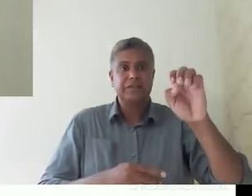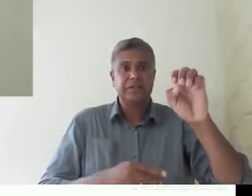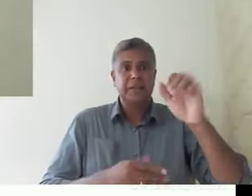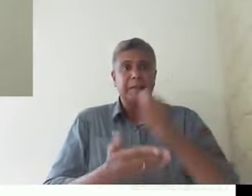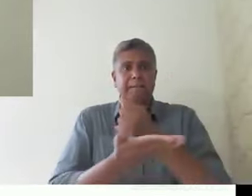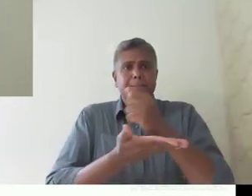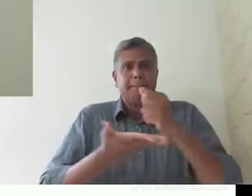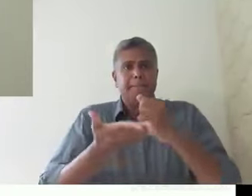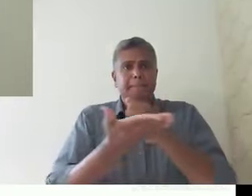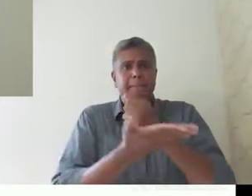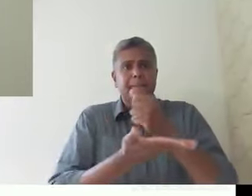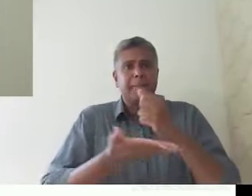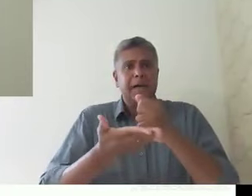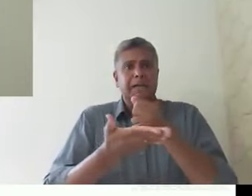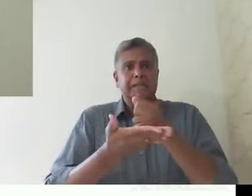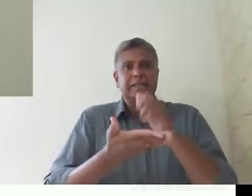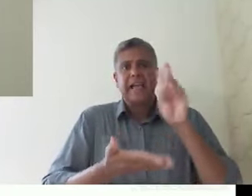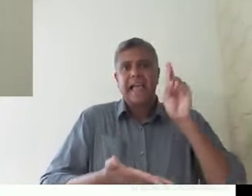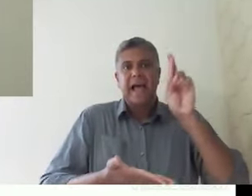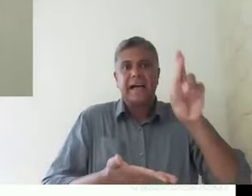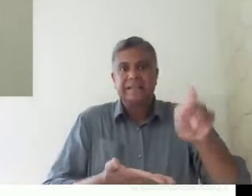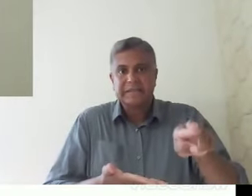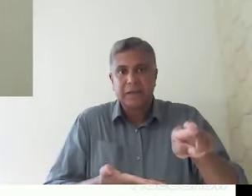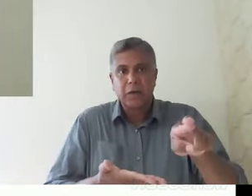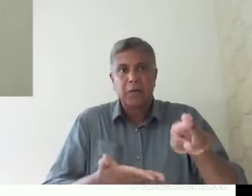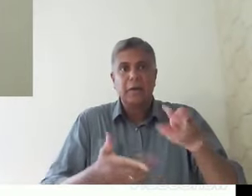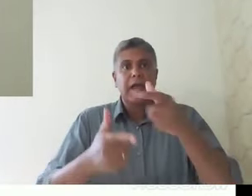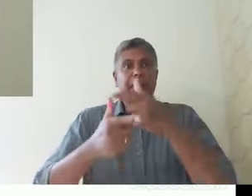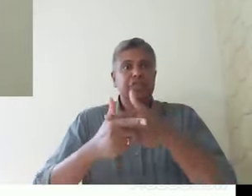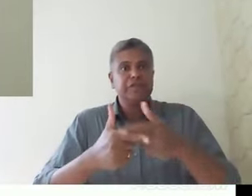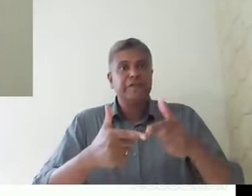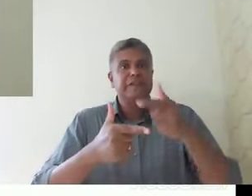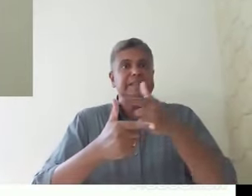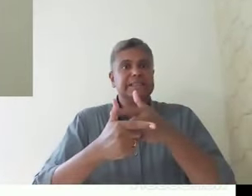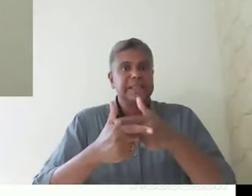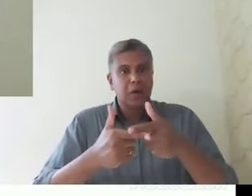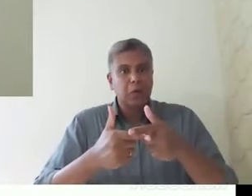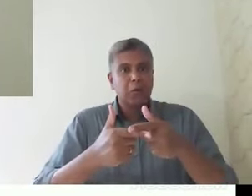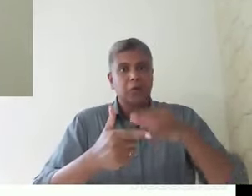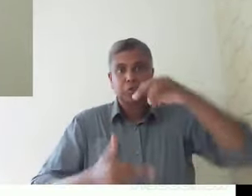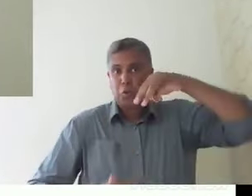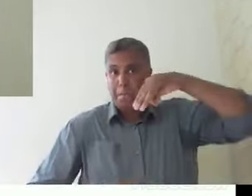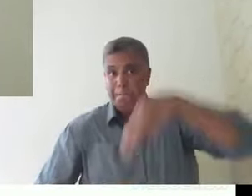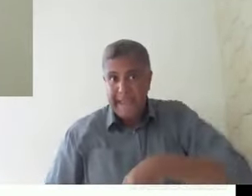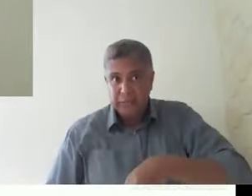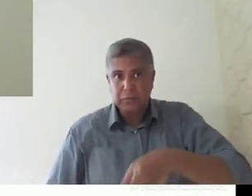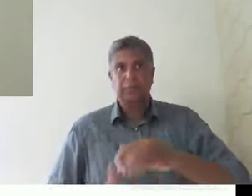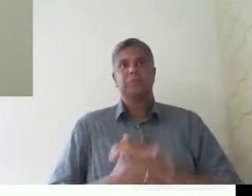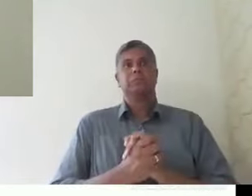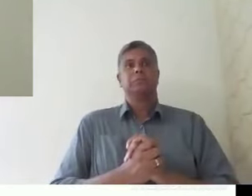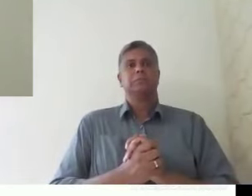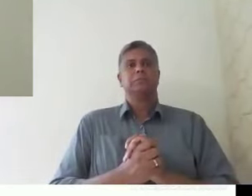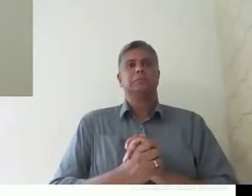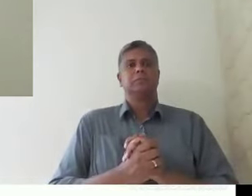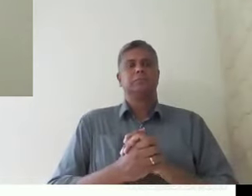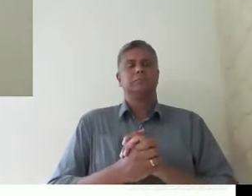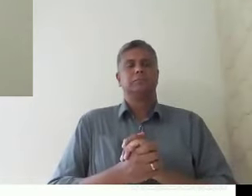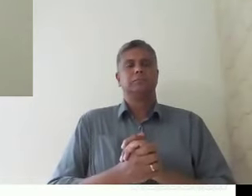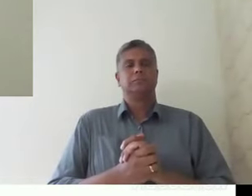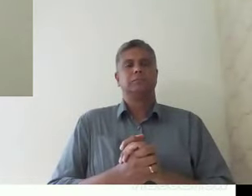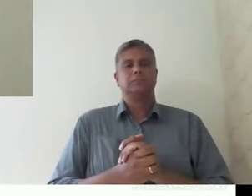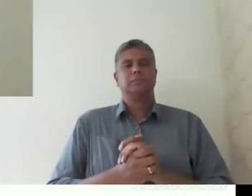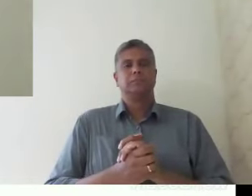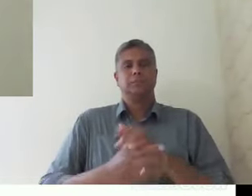esse múltiplo, né? A unidade padrão é a razão, a divisão do metro